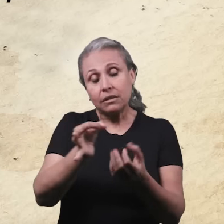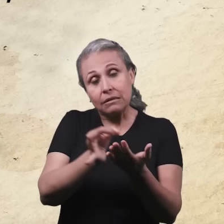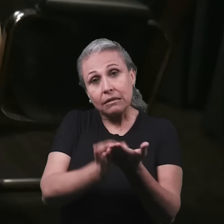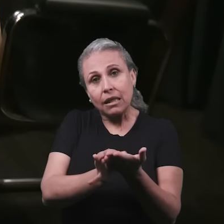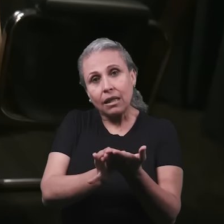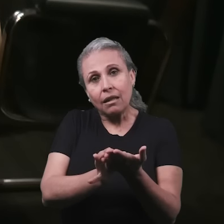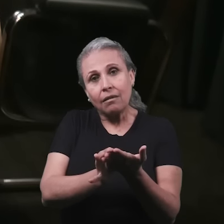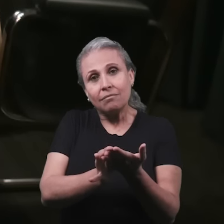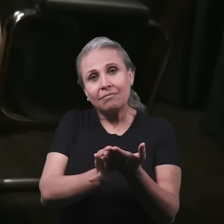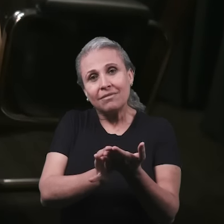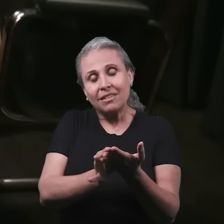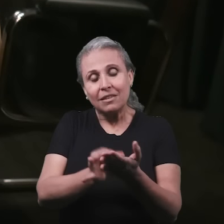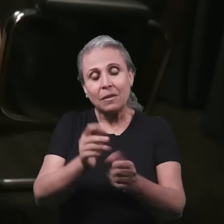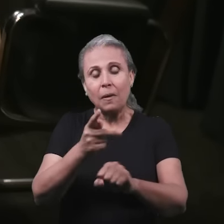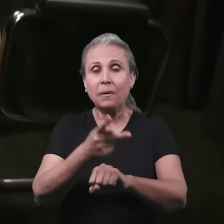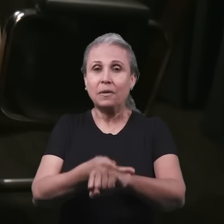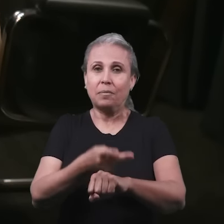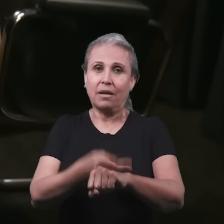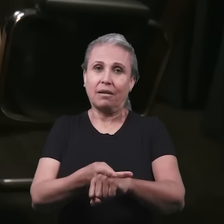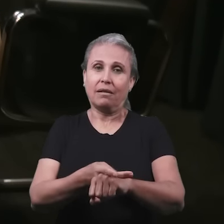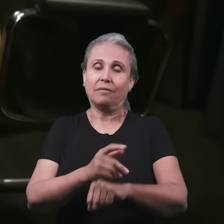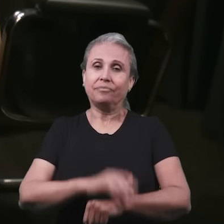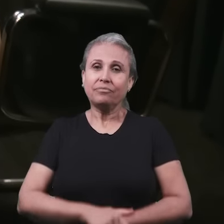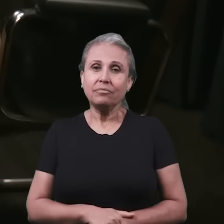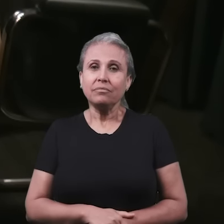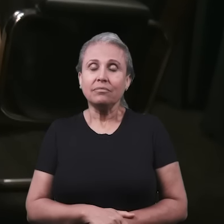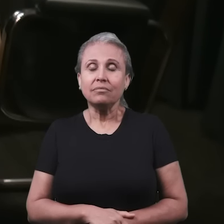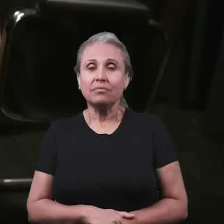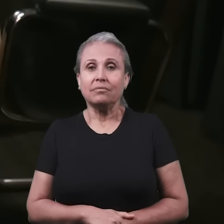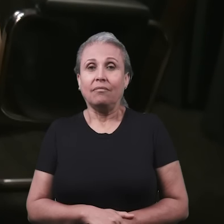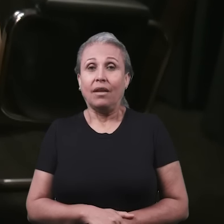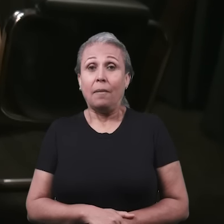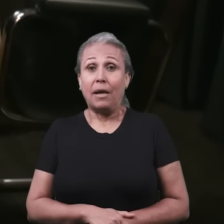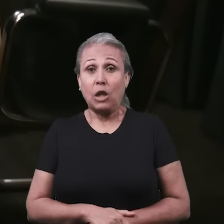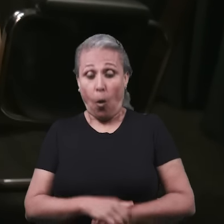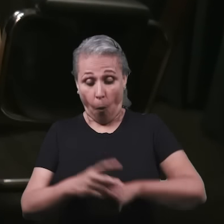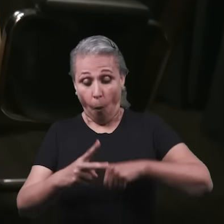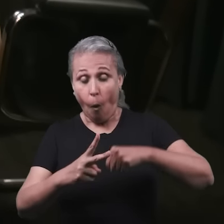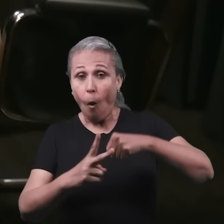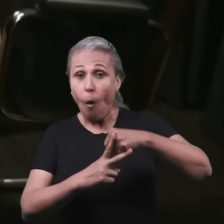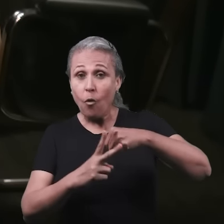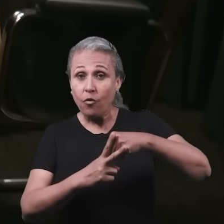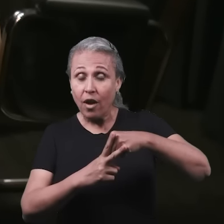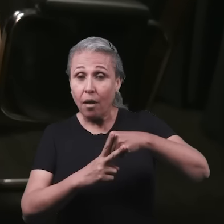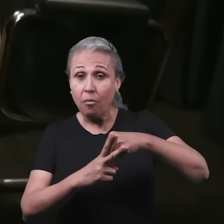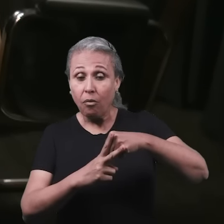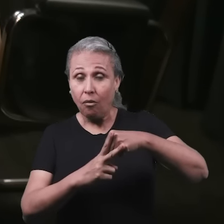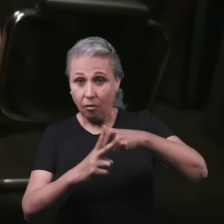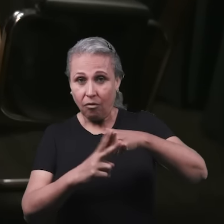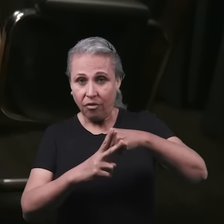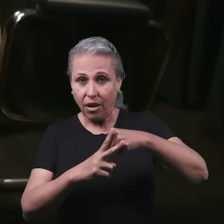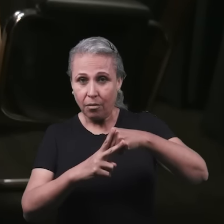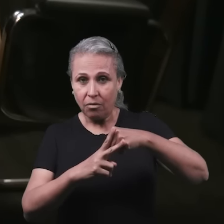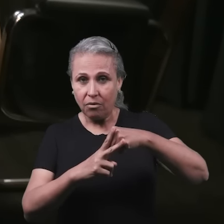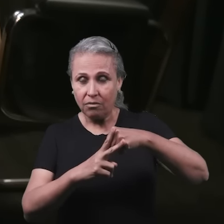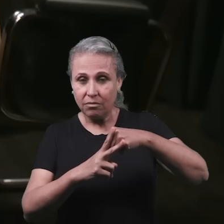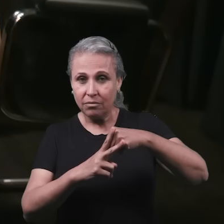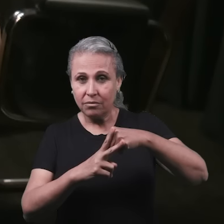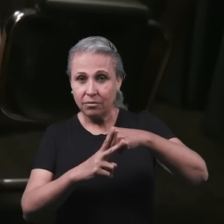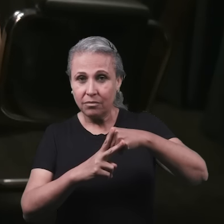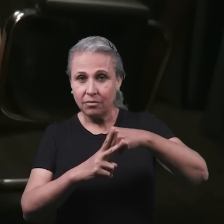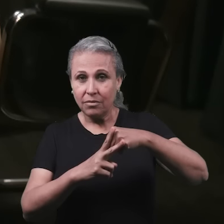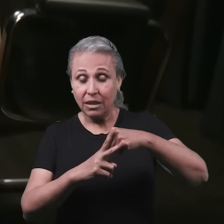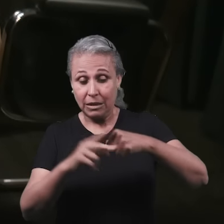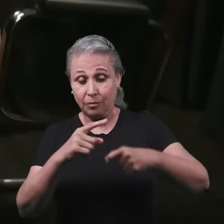mas o verbo, na colocação da palavra, a colocação semântica, né, ela descreve uma mudança de sentimento, mas não uma mudança